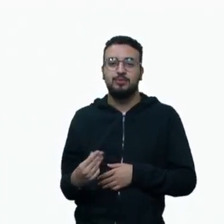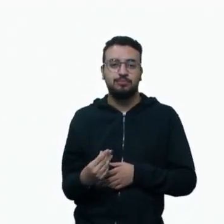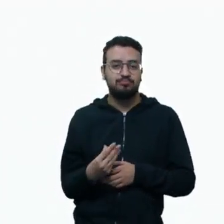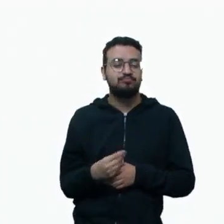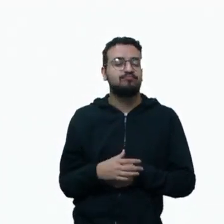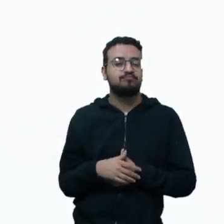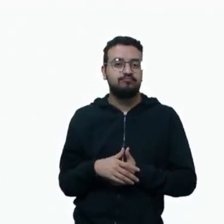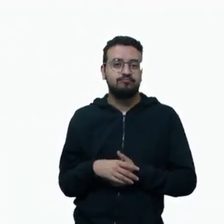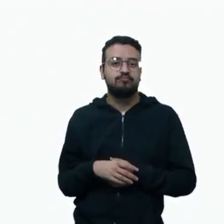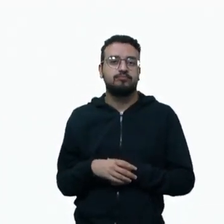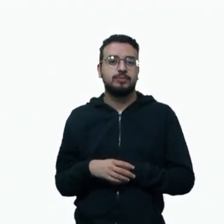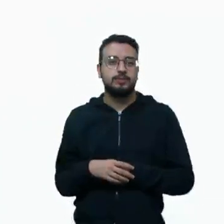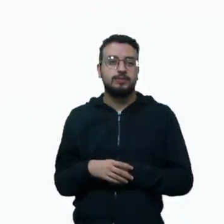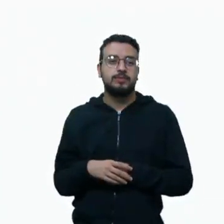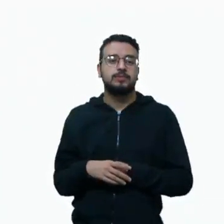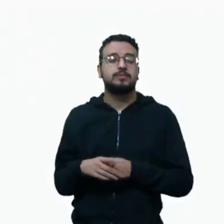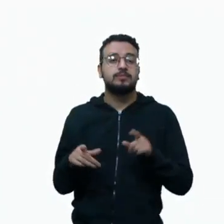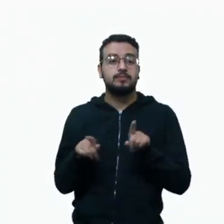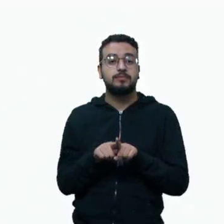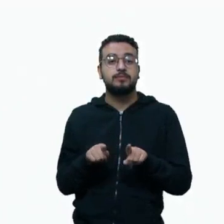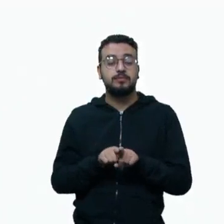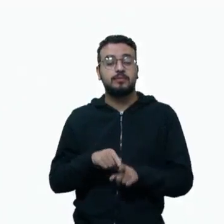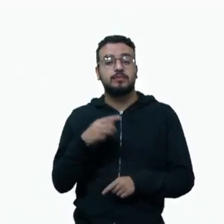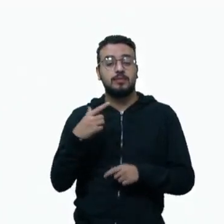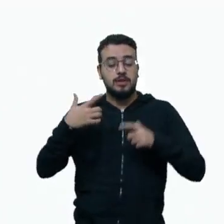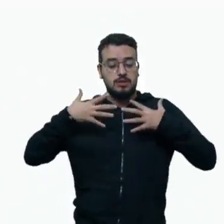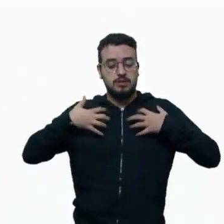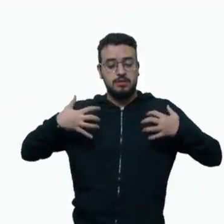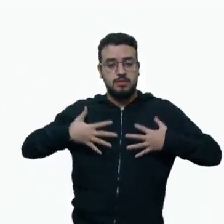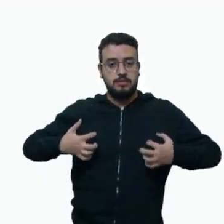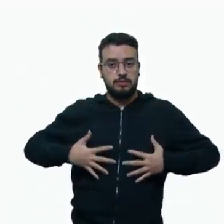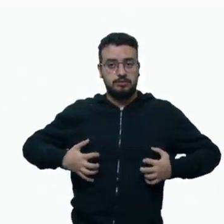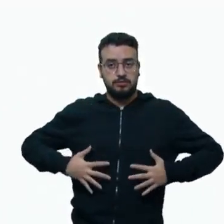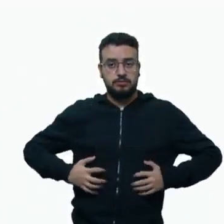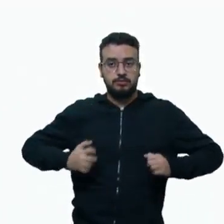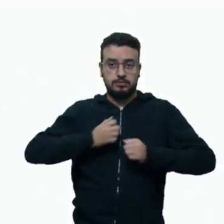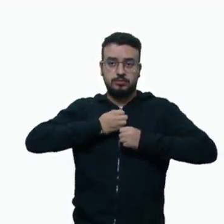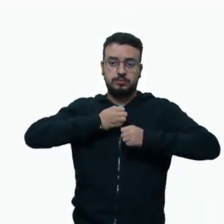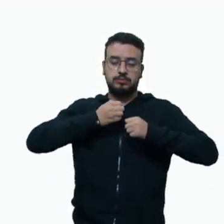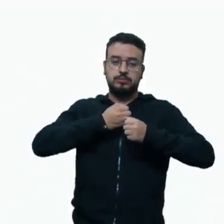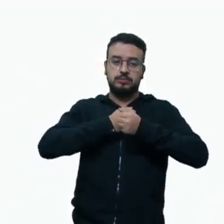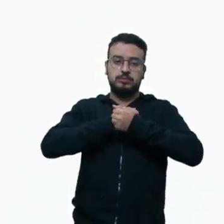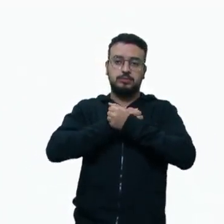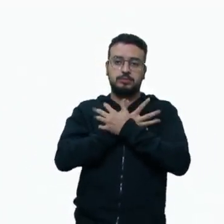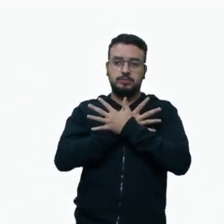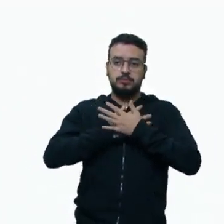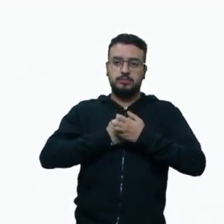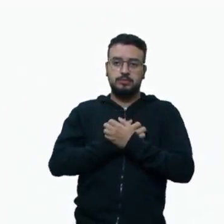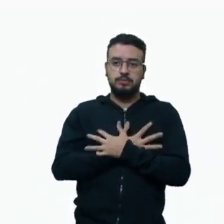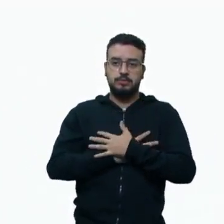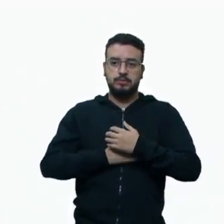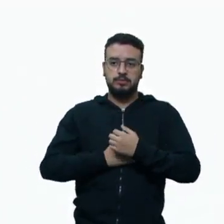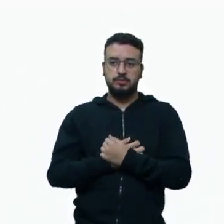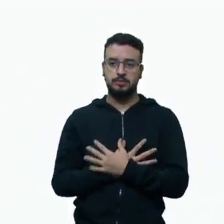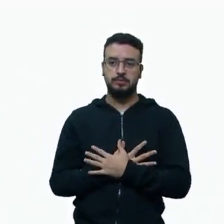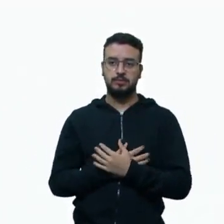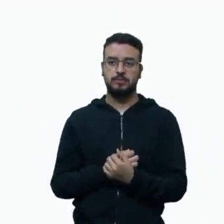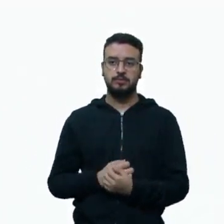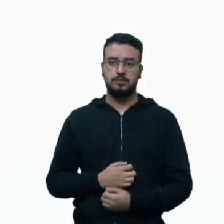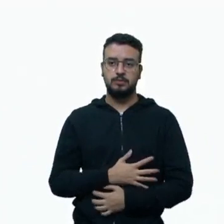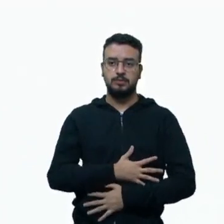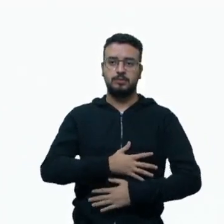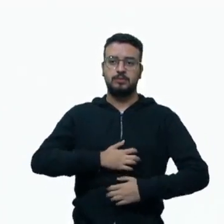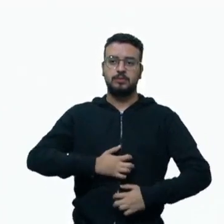É muito nervo. Além dos 33 pares de nervos, nós temos os plexos. E daqui a pouco eu vou explicar para vocês o que